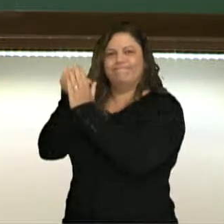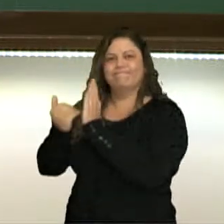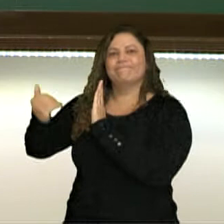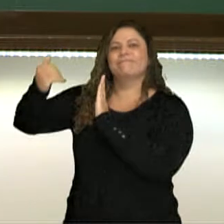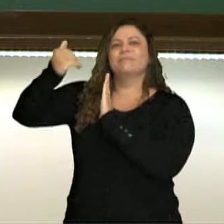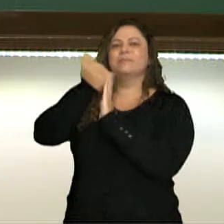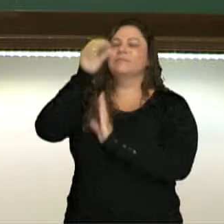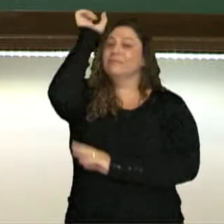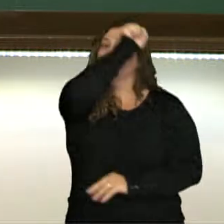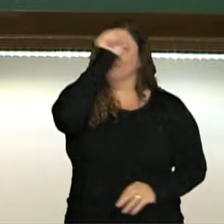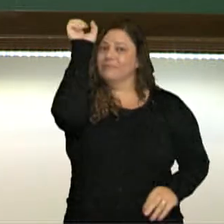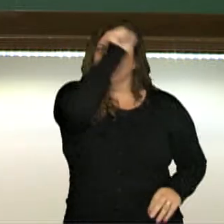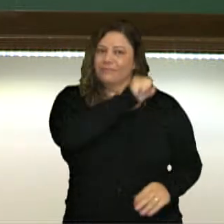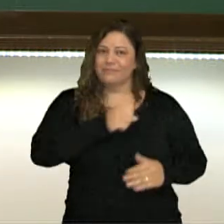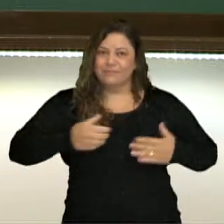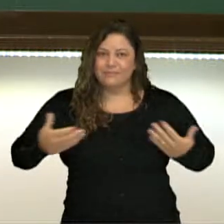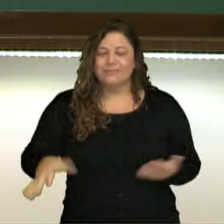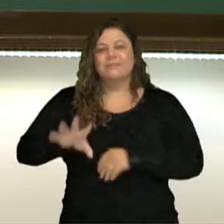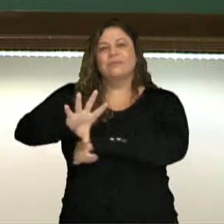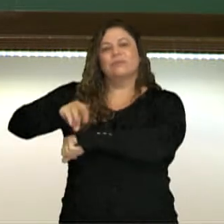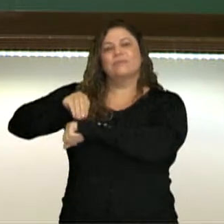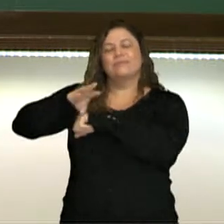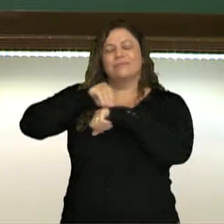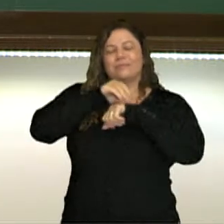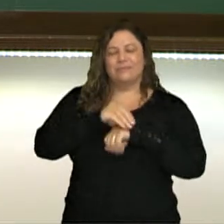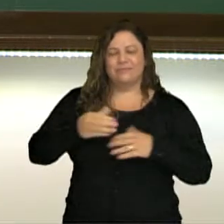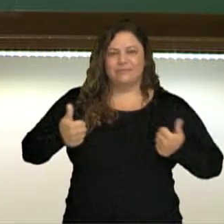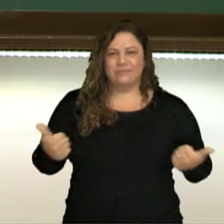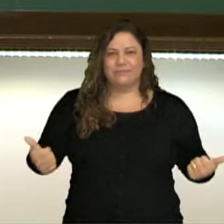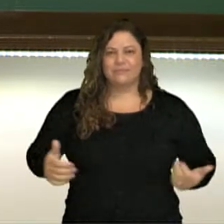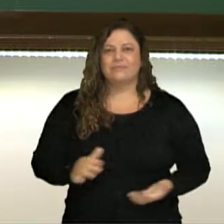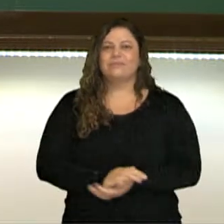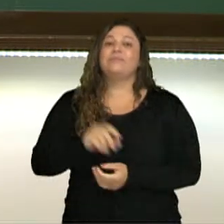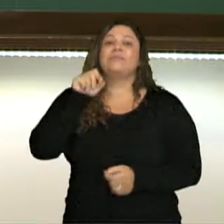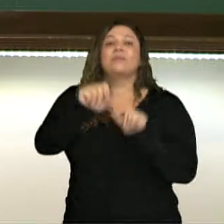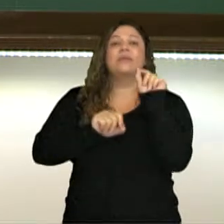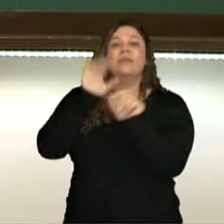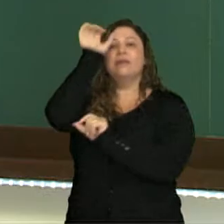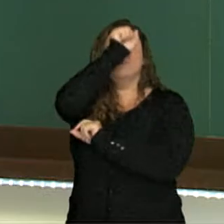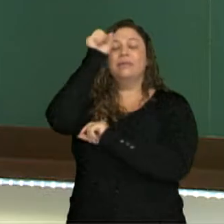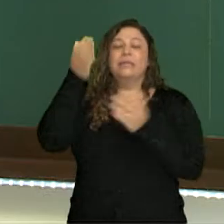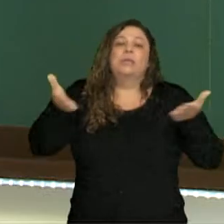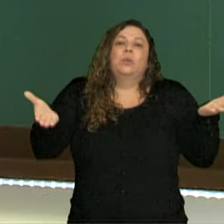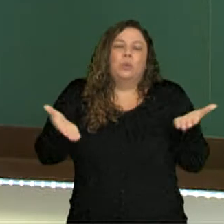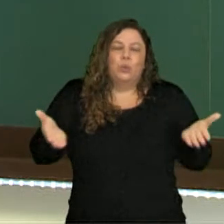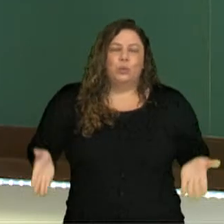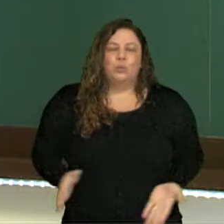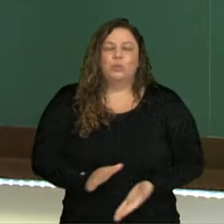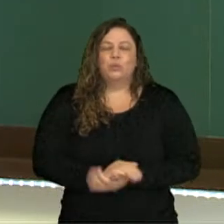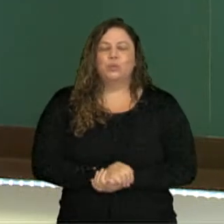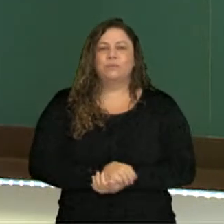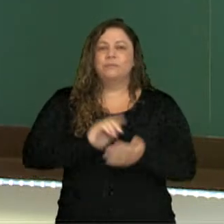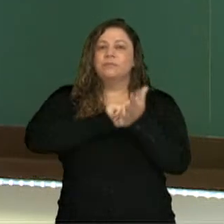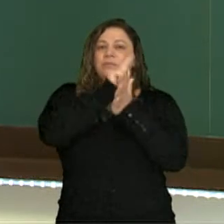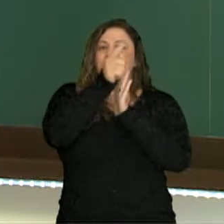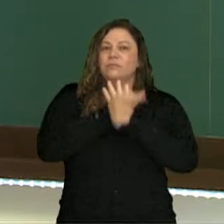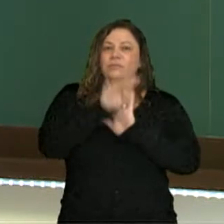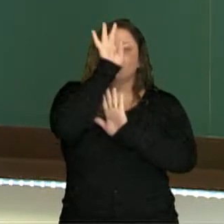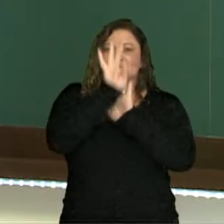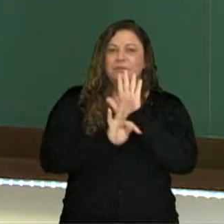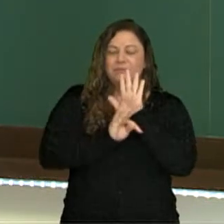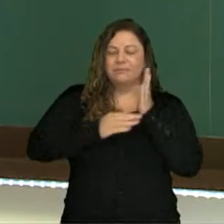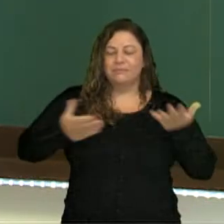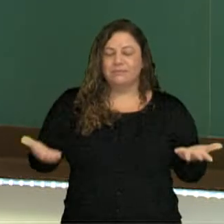sua aprendizagem, no seu conhecimento. O que aprenderemos? A ver, gênero textual que